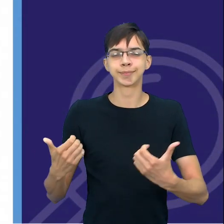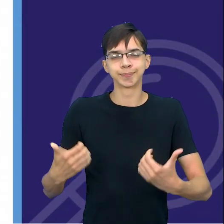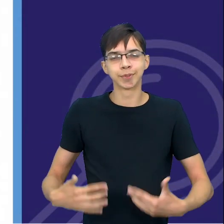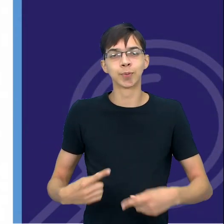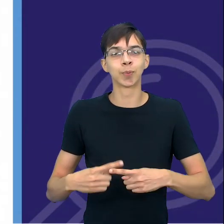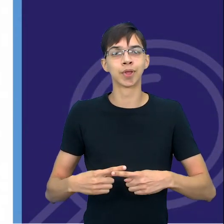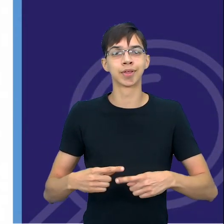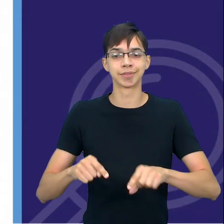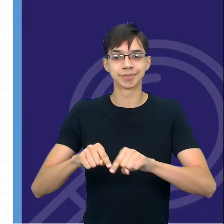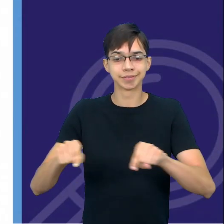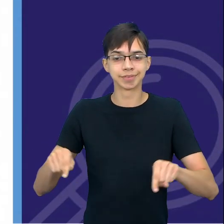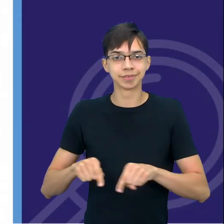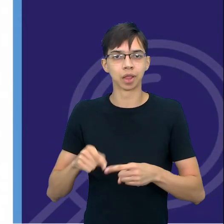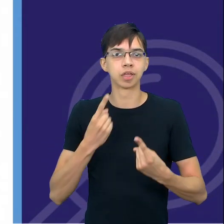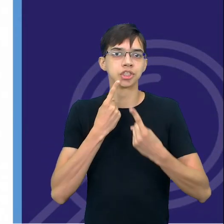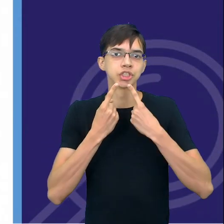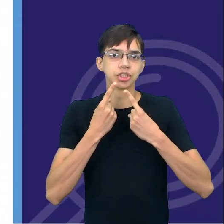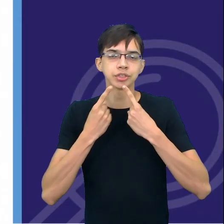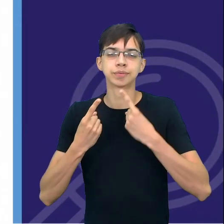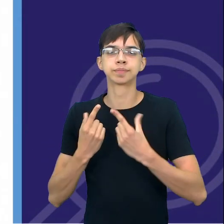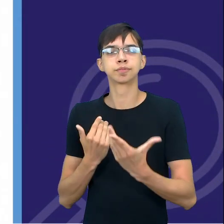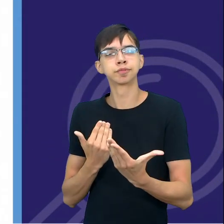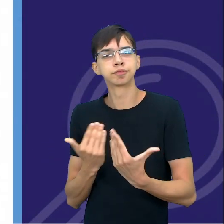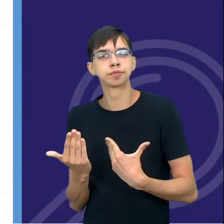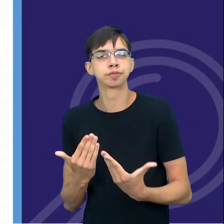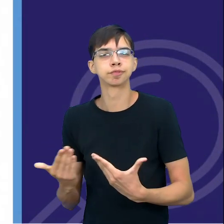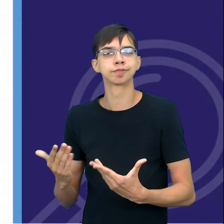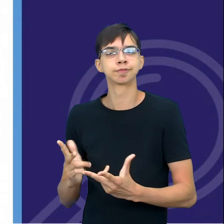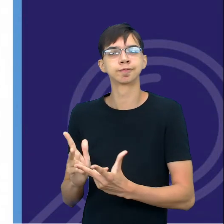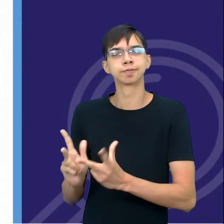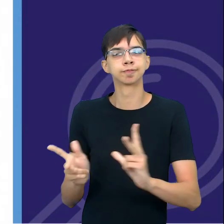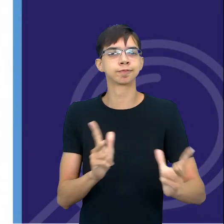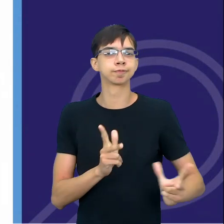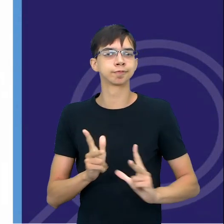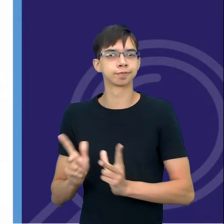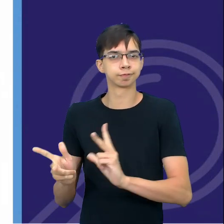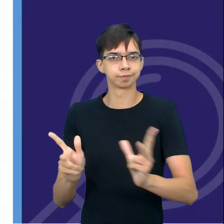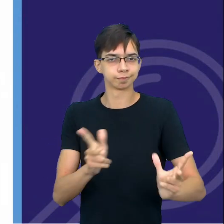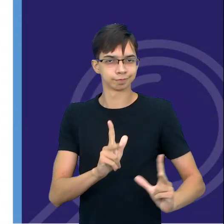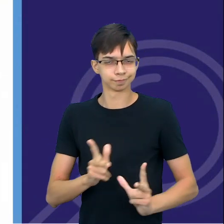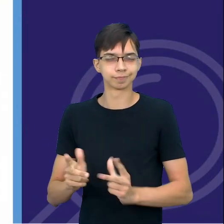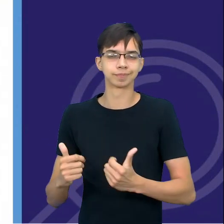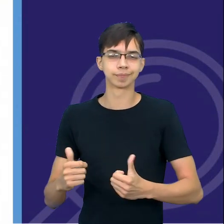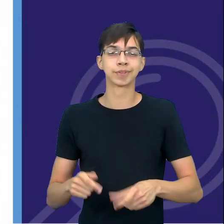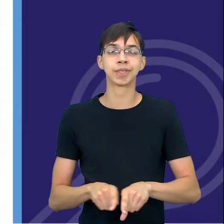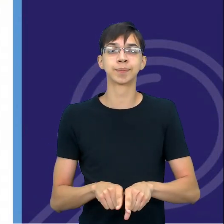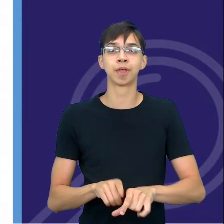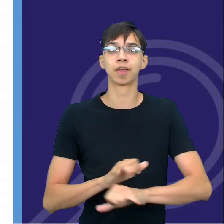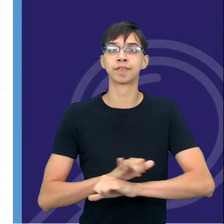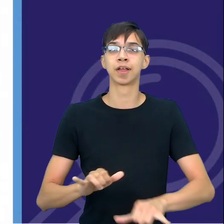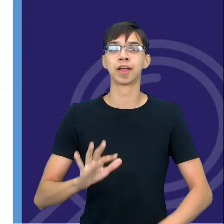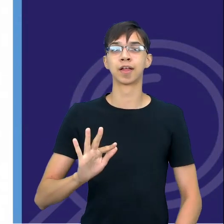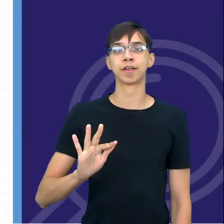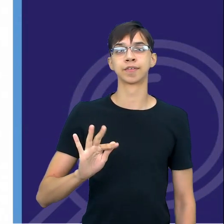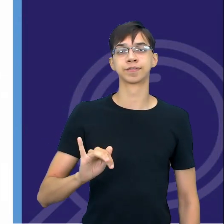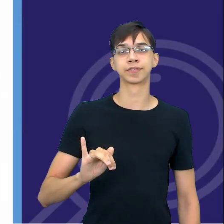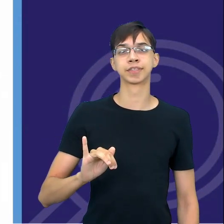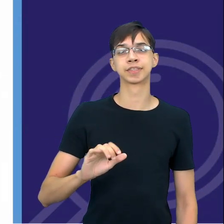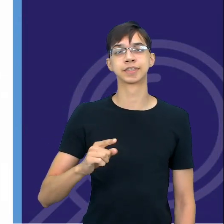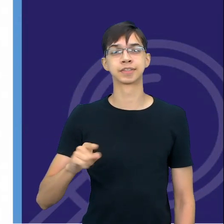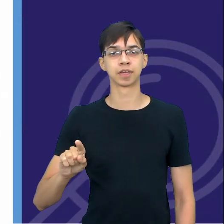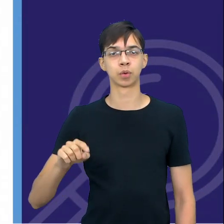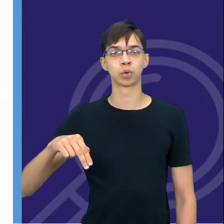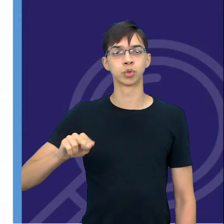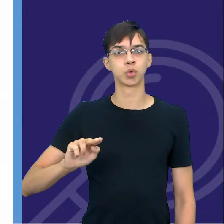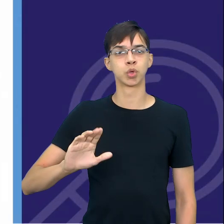sala. Então, a gente tem como retomar alguns compostos, a gente pode até falar de fissão nuclear, fusão nuclear, aí a gente pode até